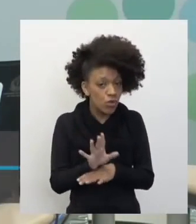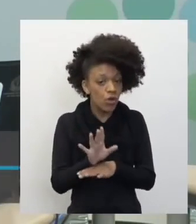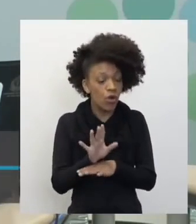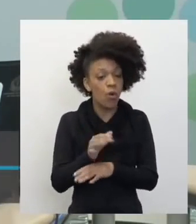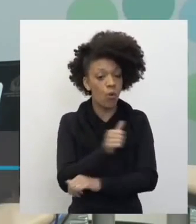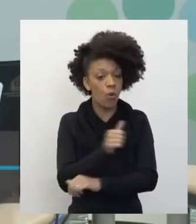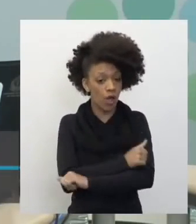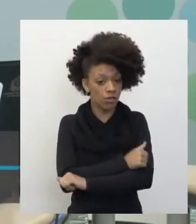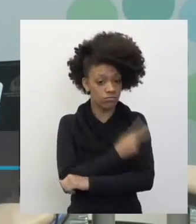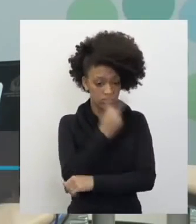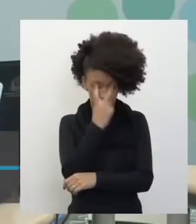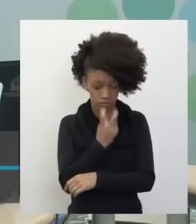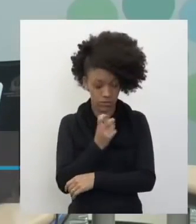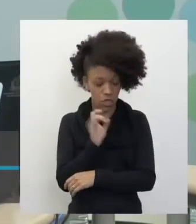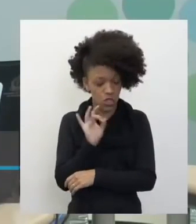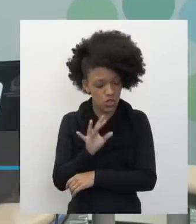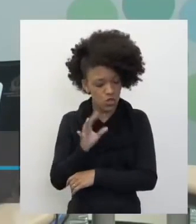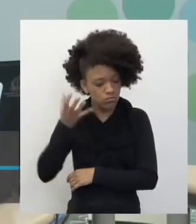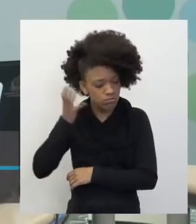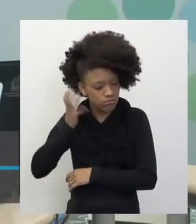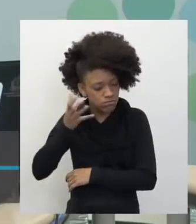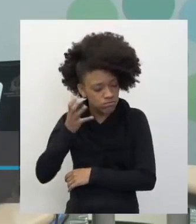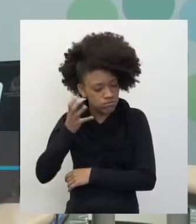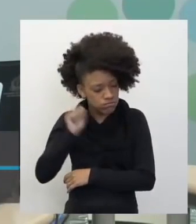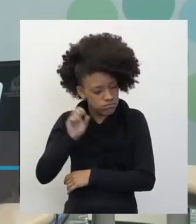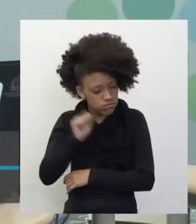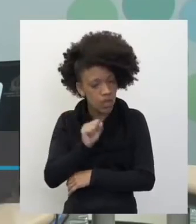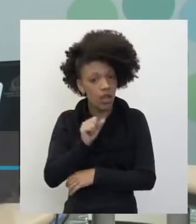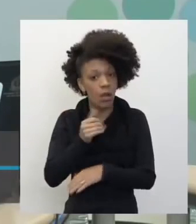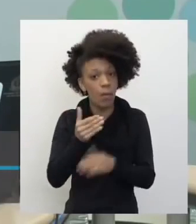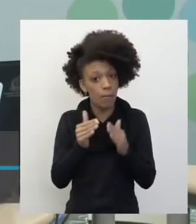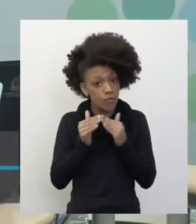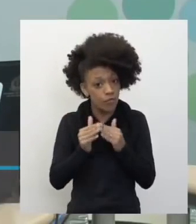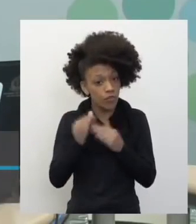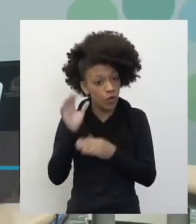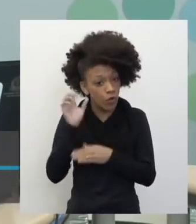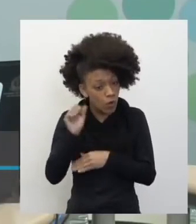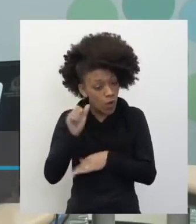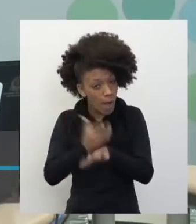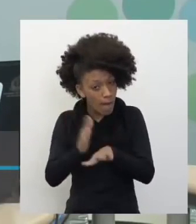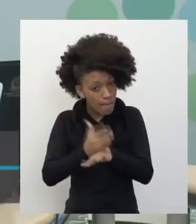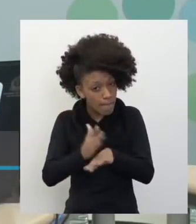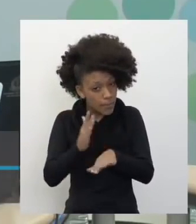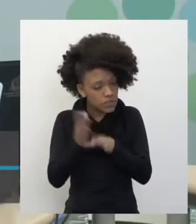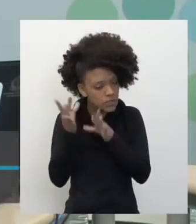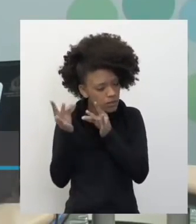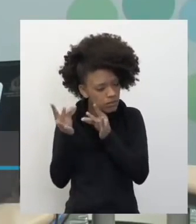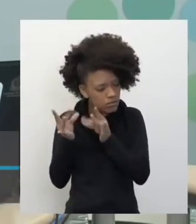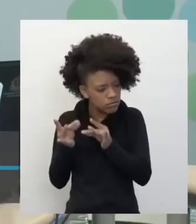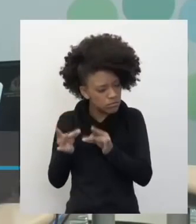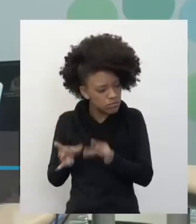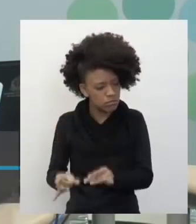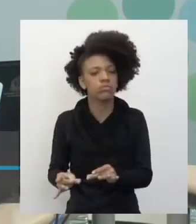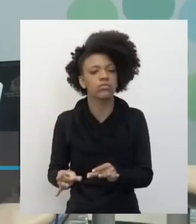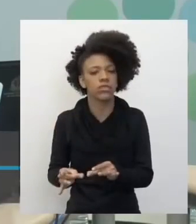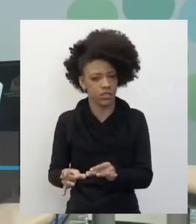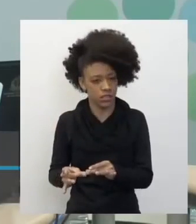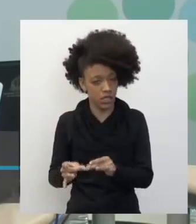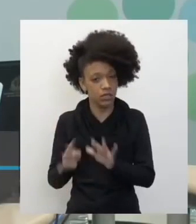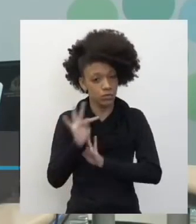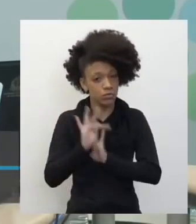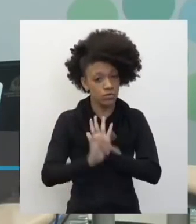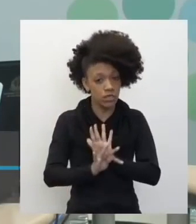aí que vai ficar só com podcast, por favor, pratique a escuta ativa, preste atenção nos detalhes, tá bom? Deste